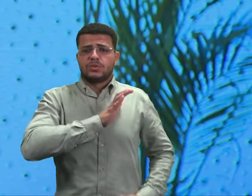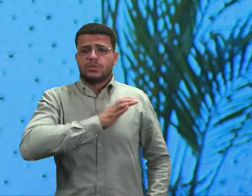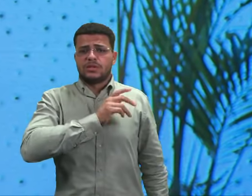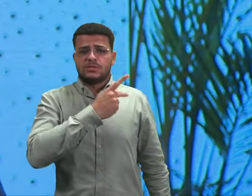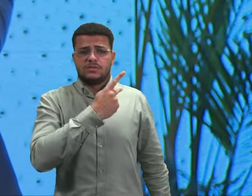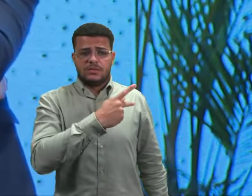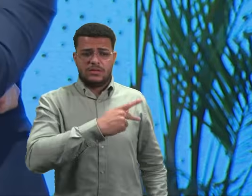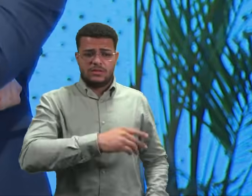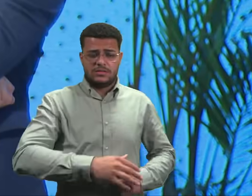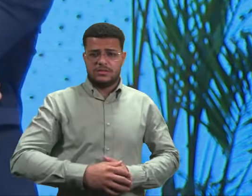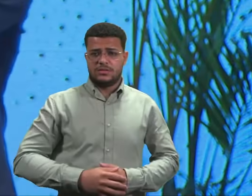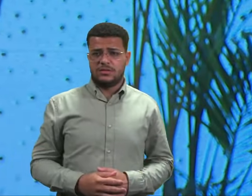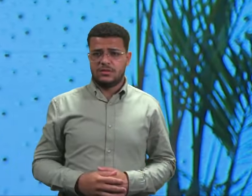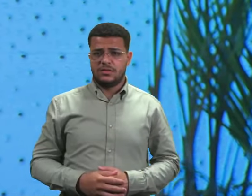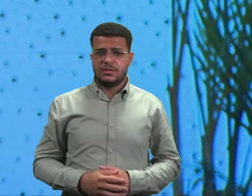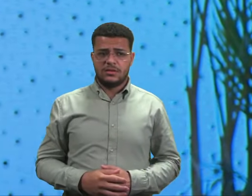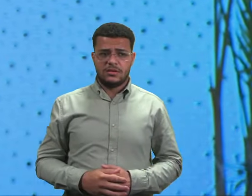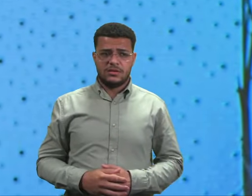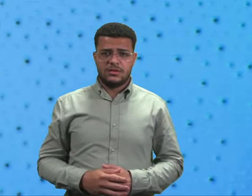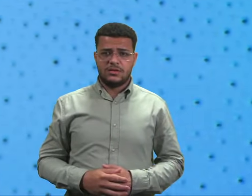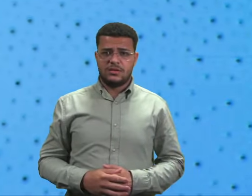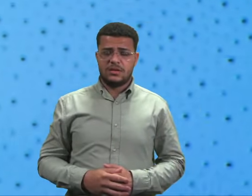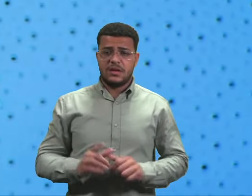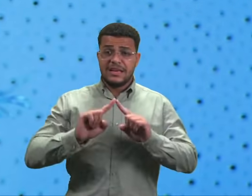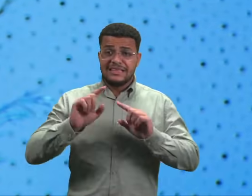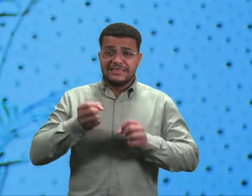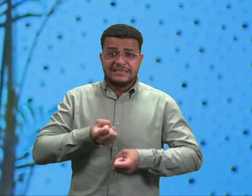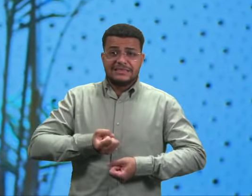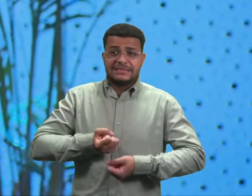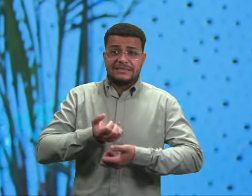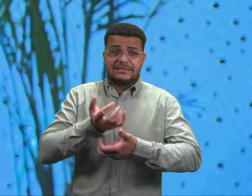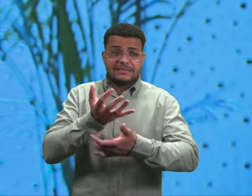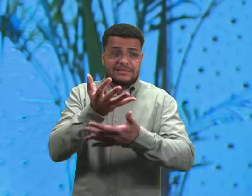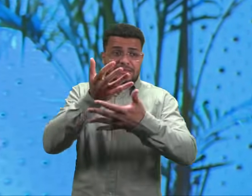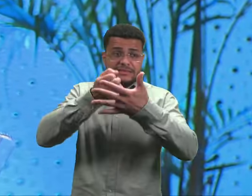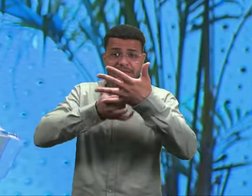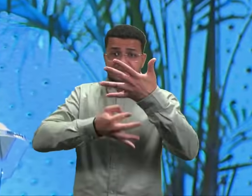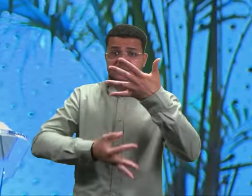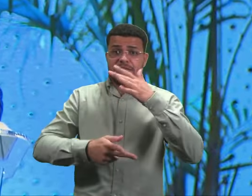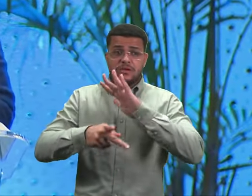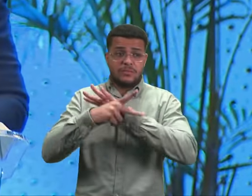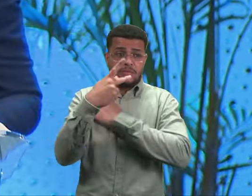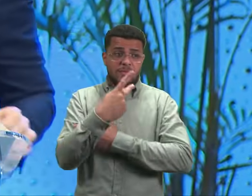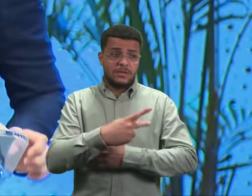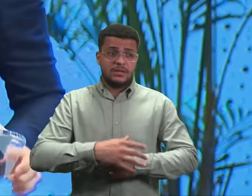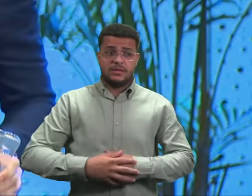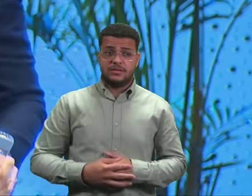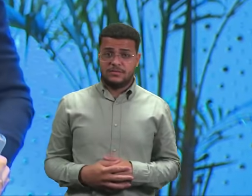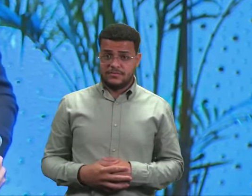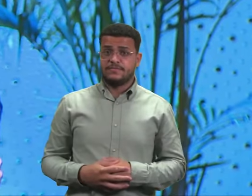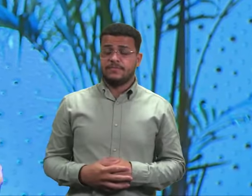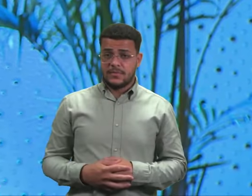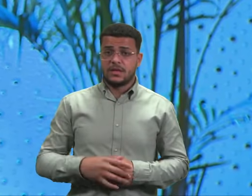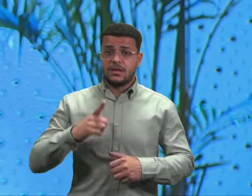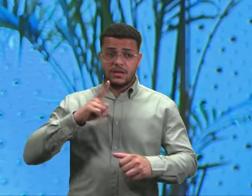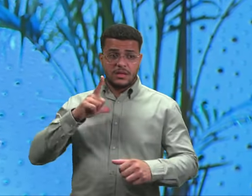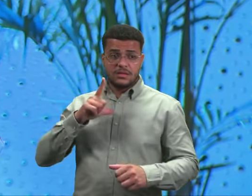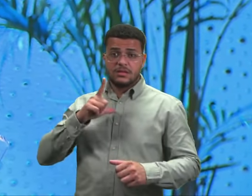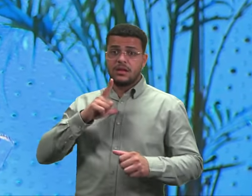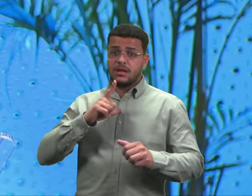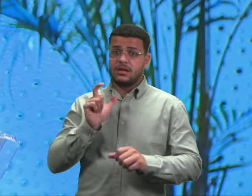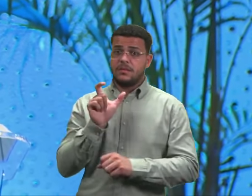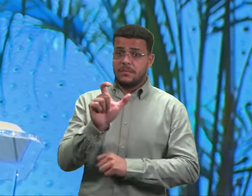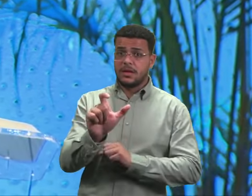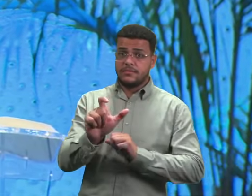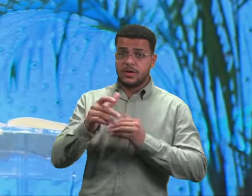E essa tristeza profunda é expressa nas palavras de Cristo, que aparecem em João capítulo 14, versículo 1